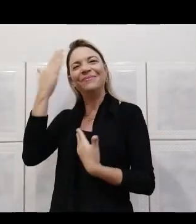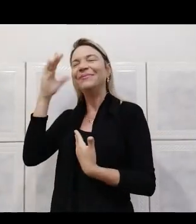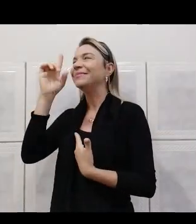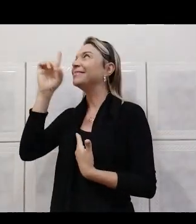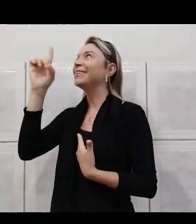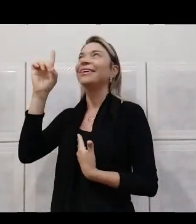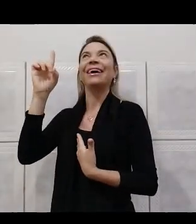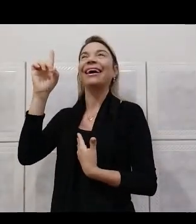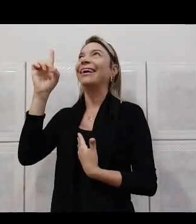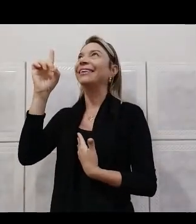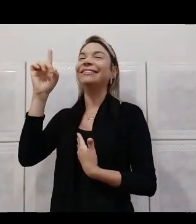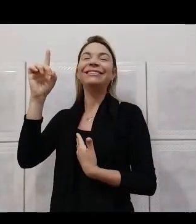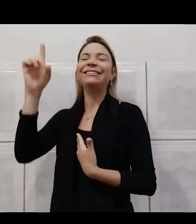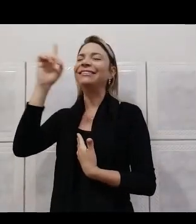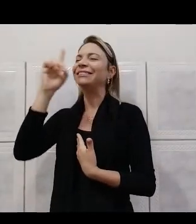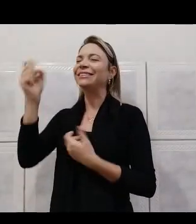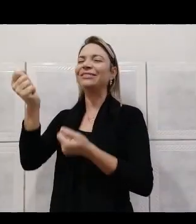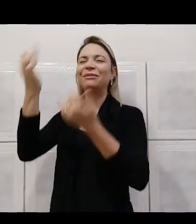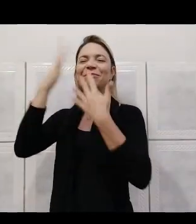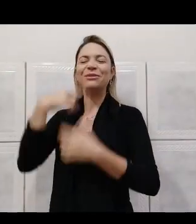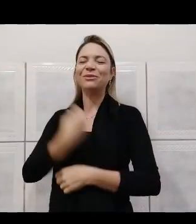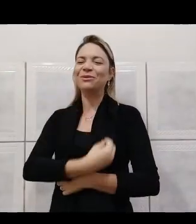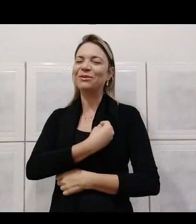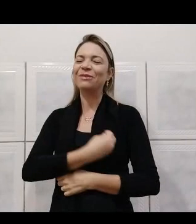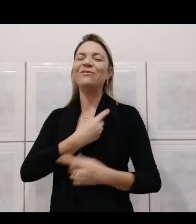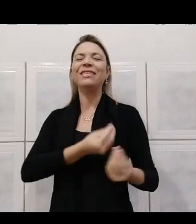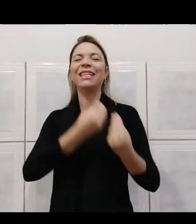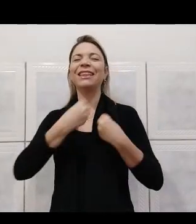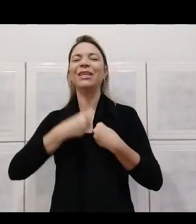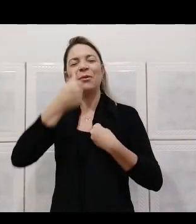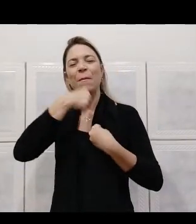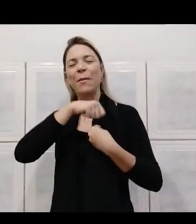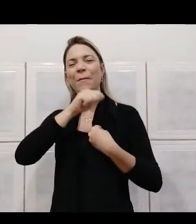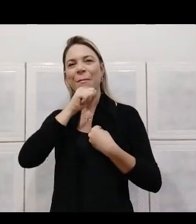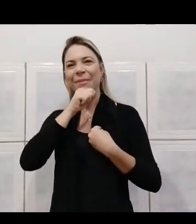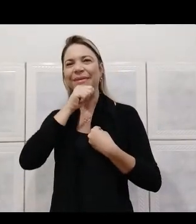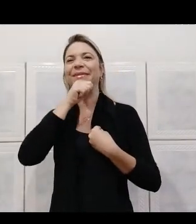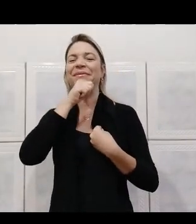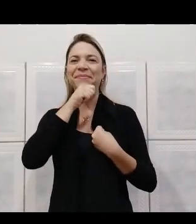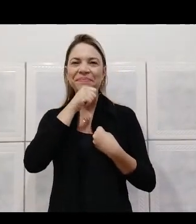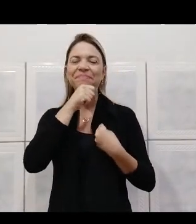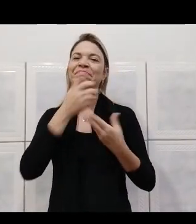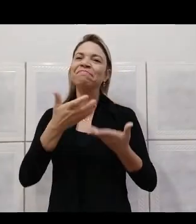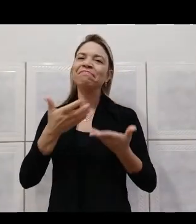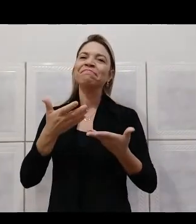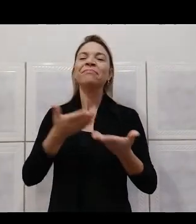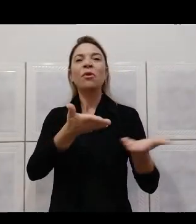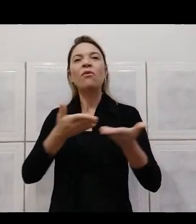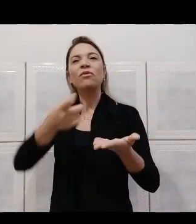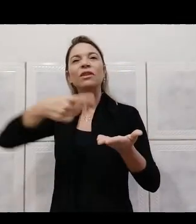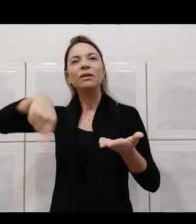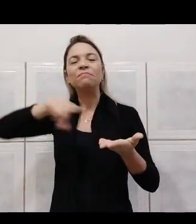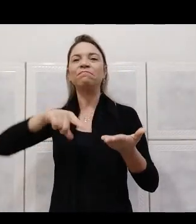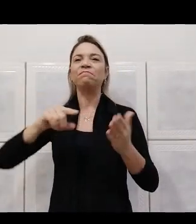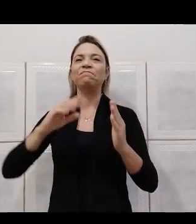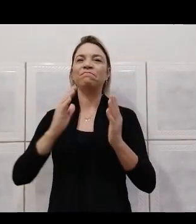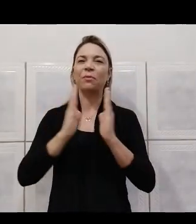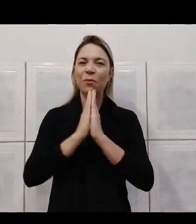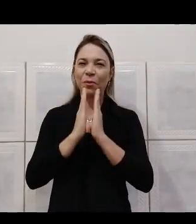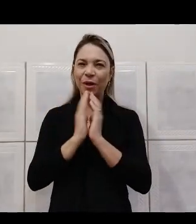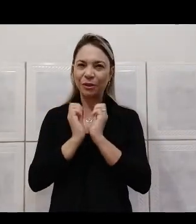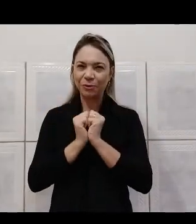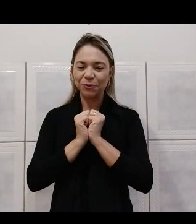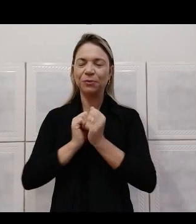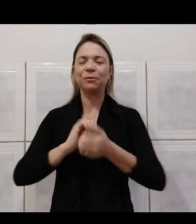Senhor em nossas vidas. Vamos orar ao Senhor nesse momento? Quero convidar você e a sua família para orarmos juntos. Amado